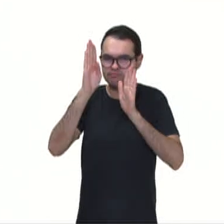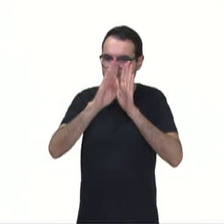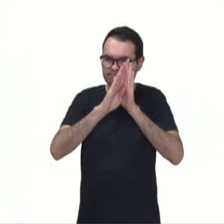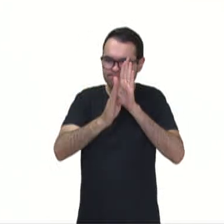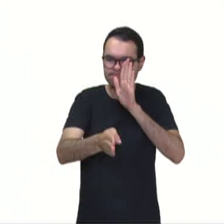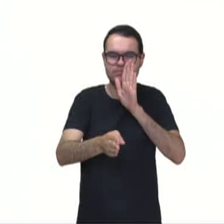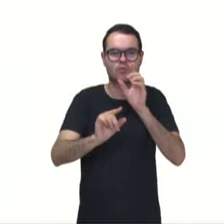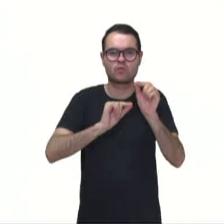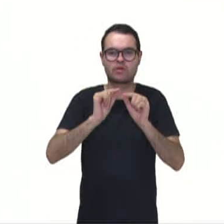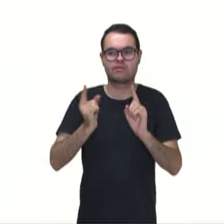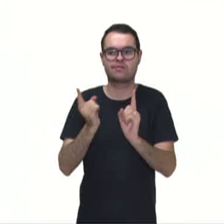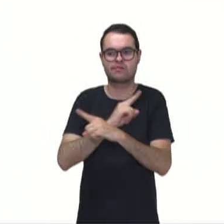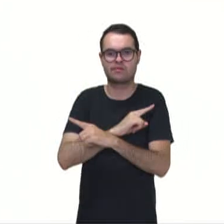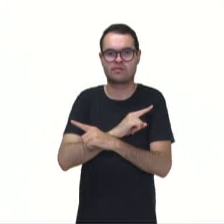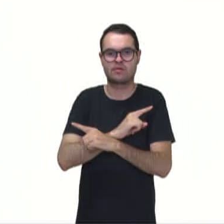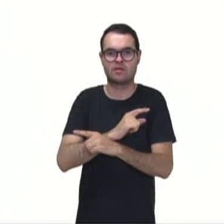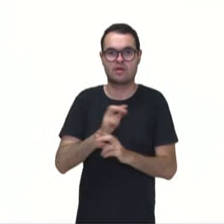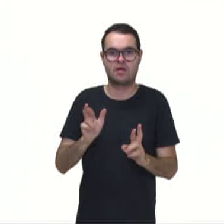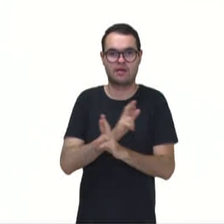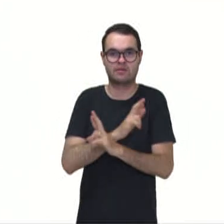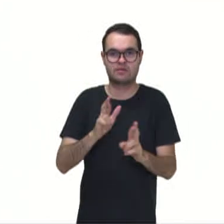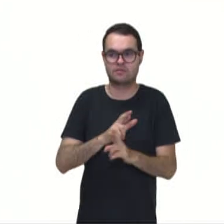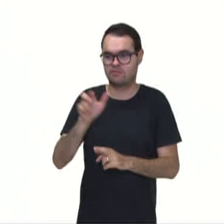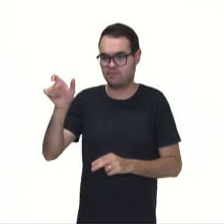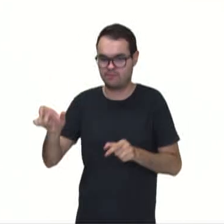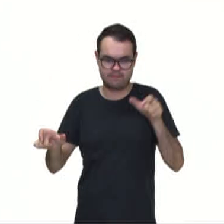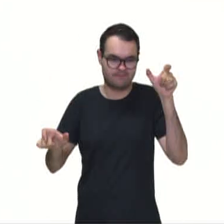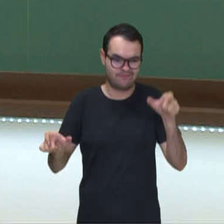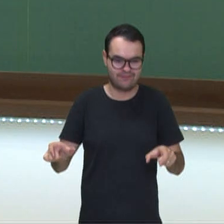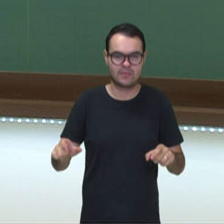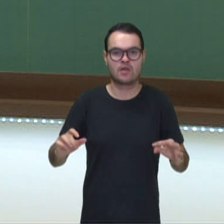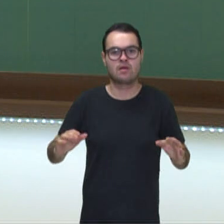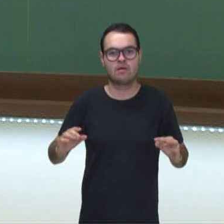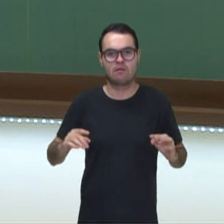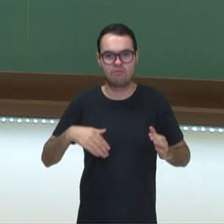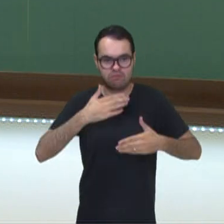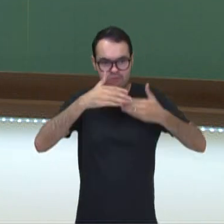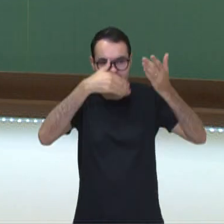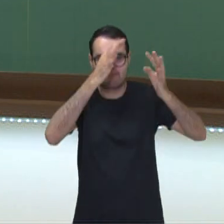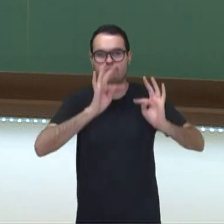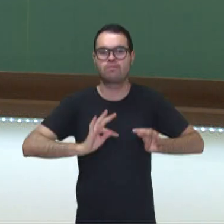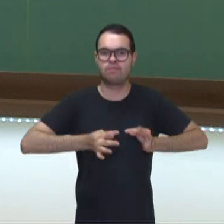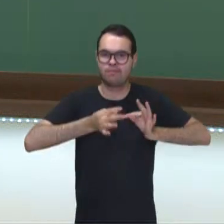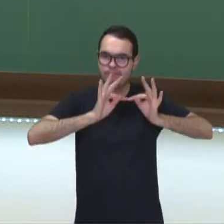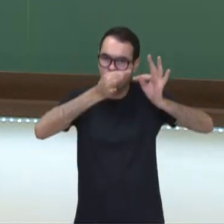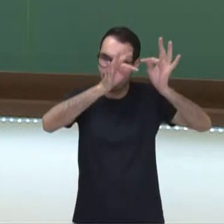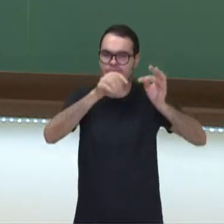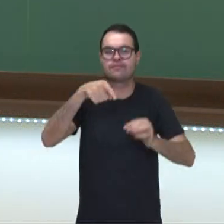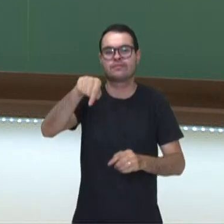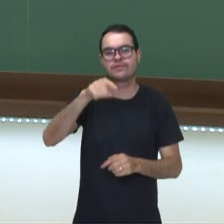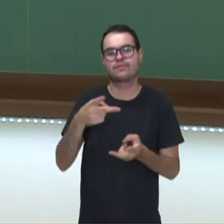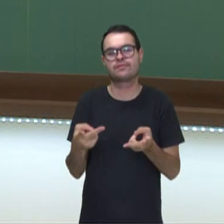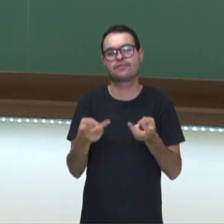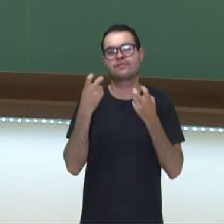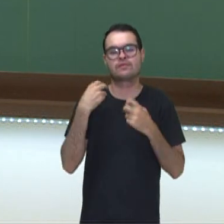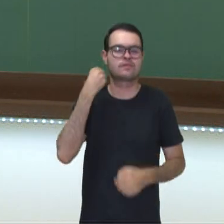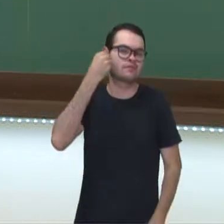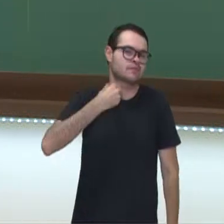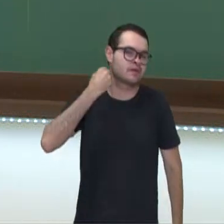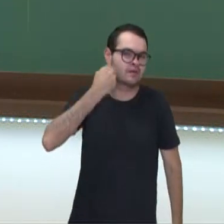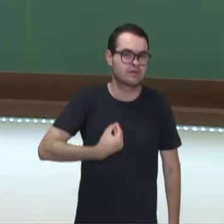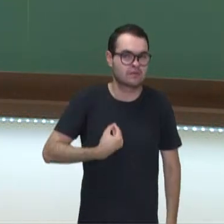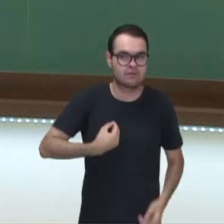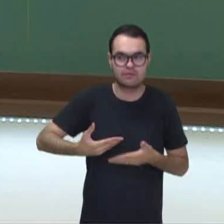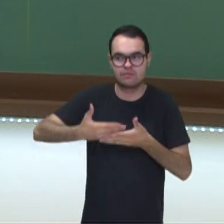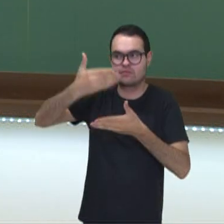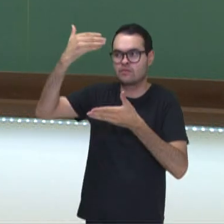contradição entre as relações pessoais e o avanço tecnológico. Você já deve ter percebido ao longo da sua experiência, sobretudo nos últimos